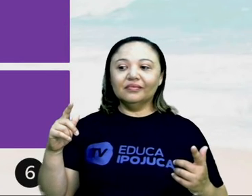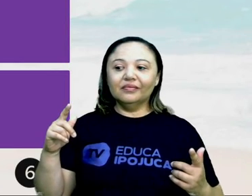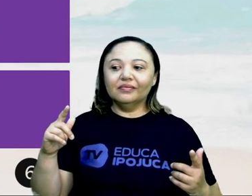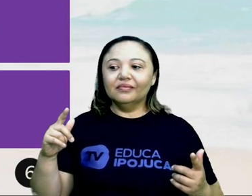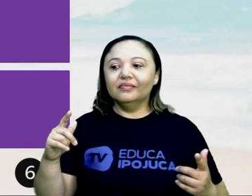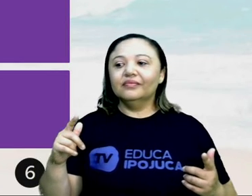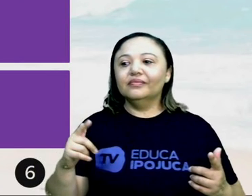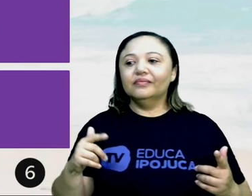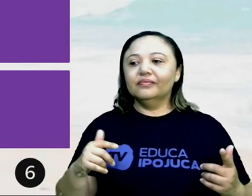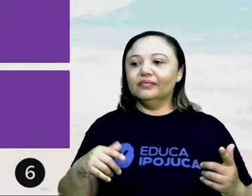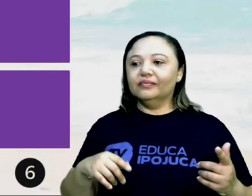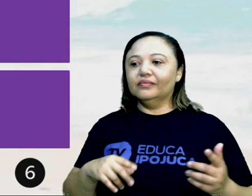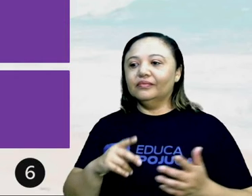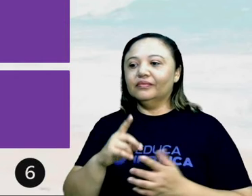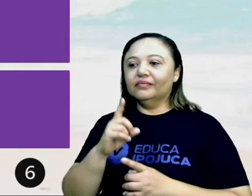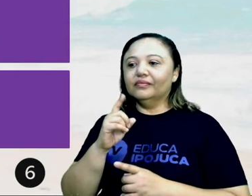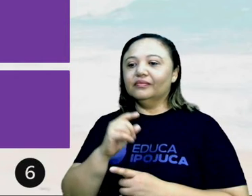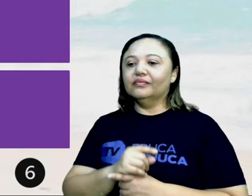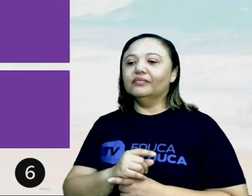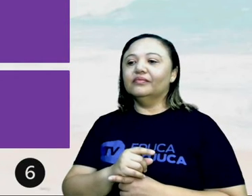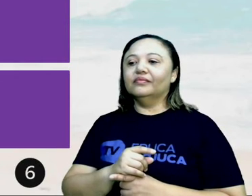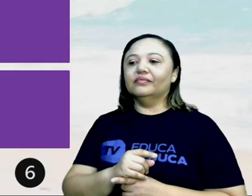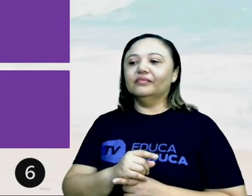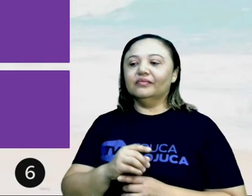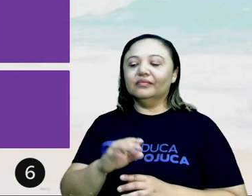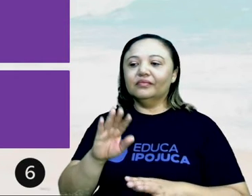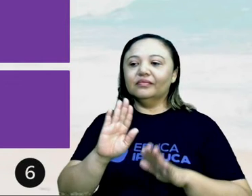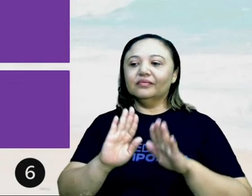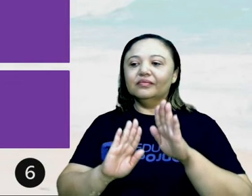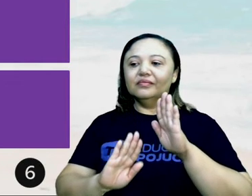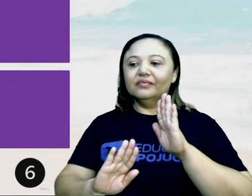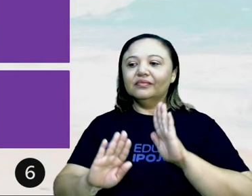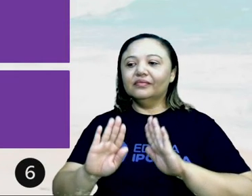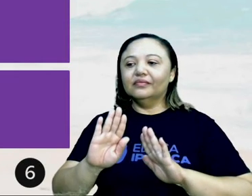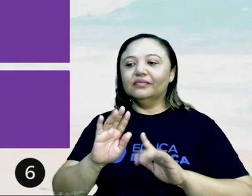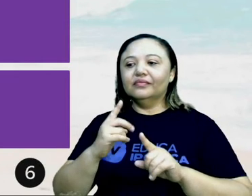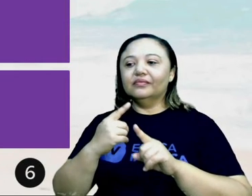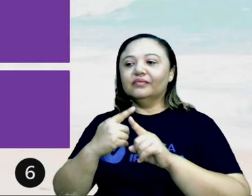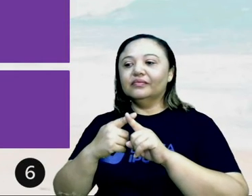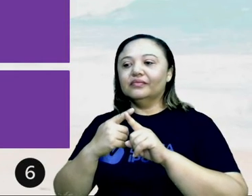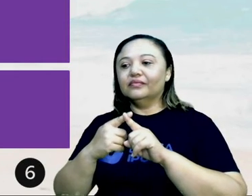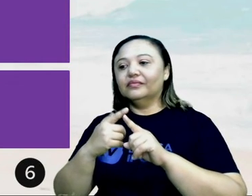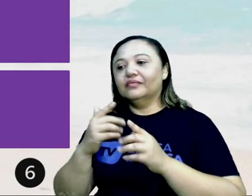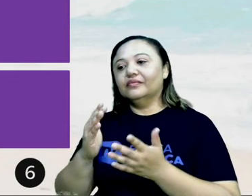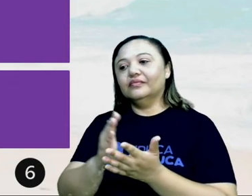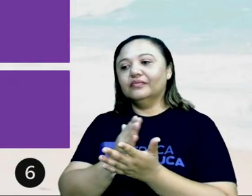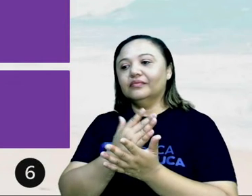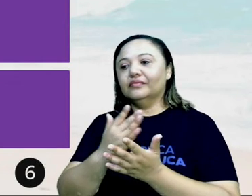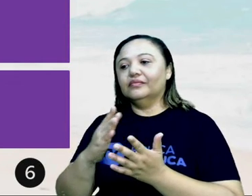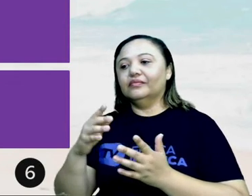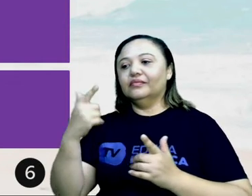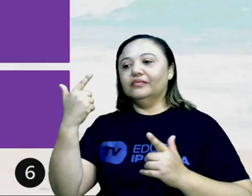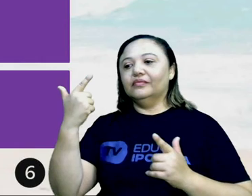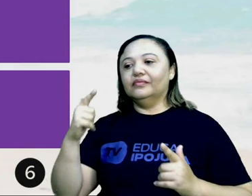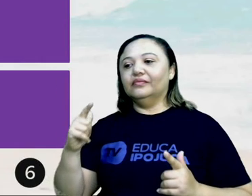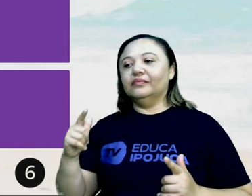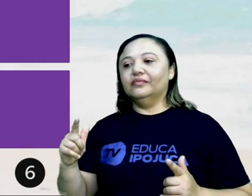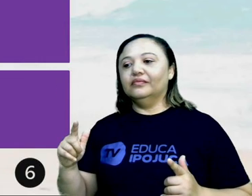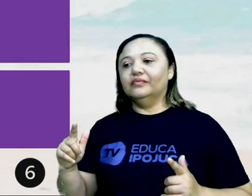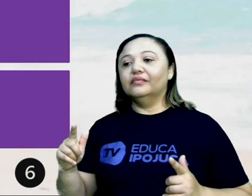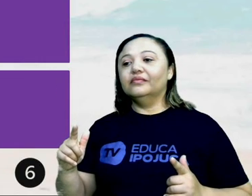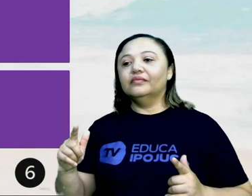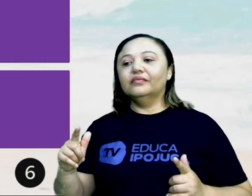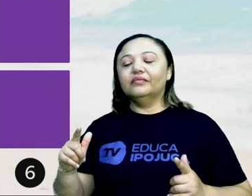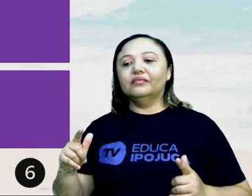anteriormente? E aí a gente tem que ter esse cuidado. Se a gente está aqui na linha 1, na